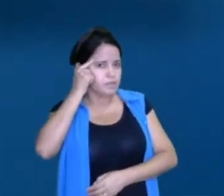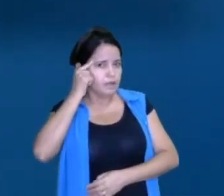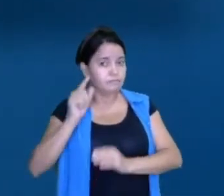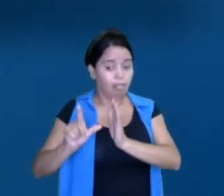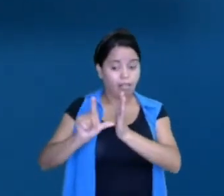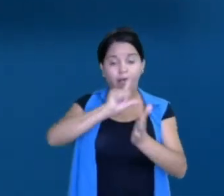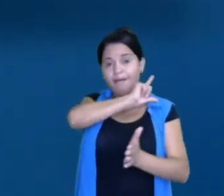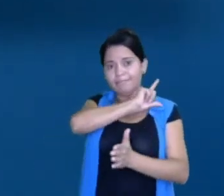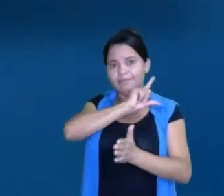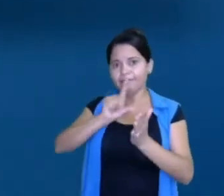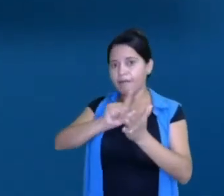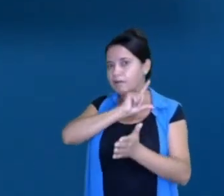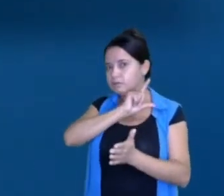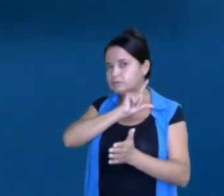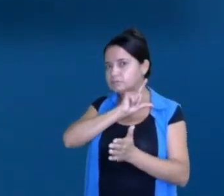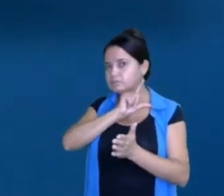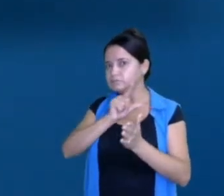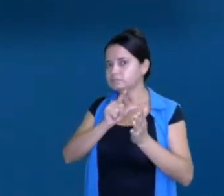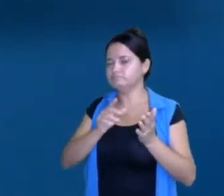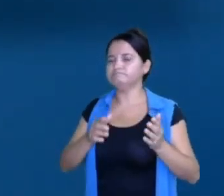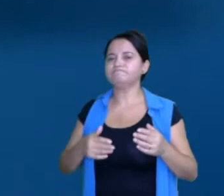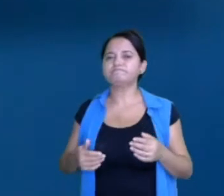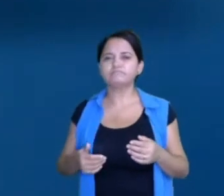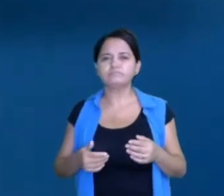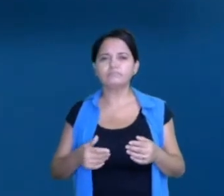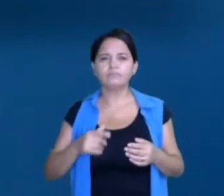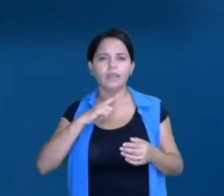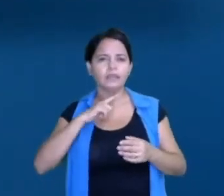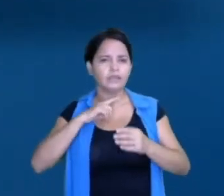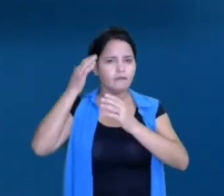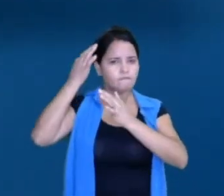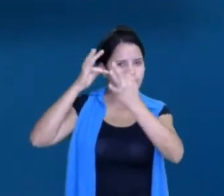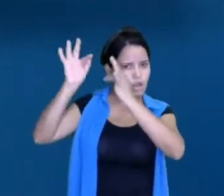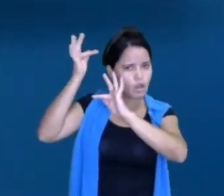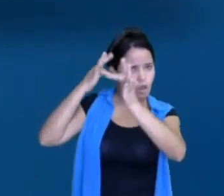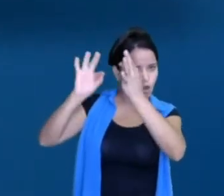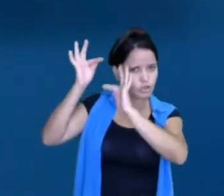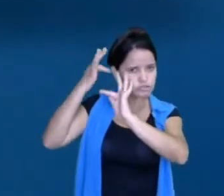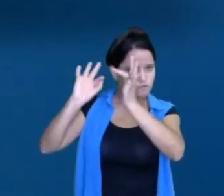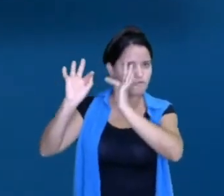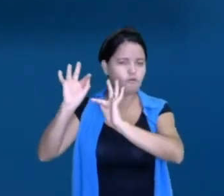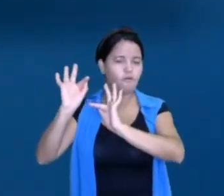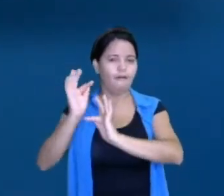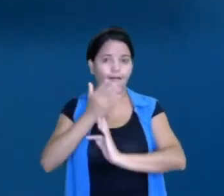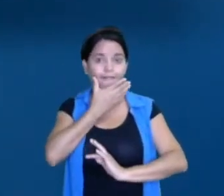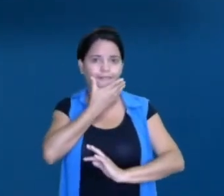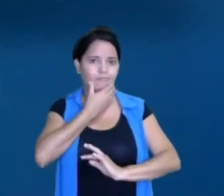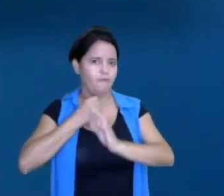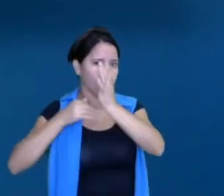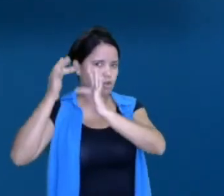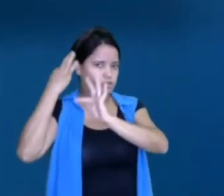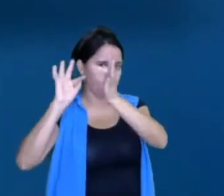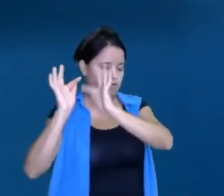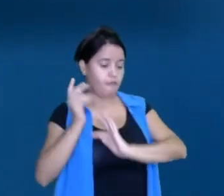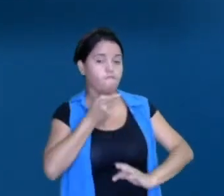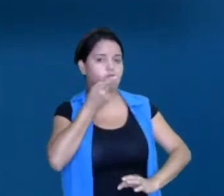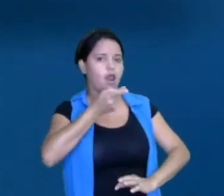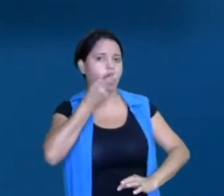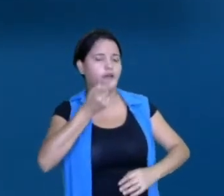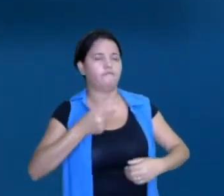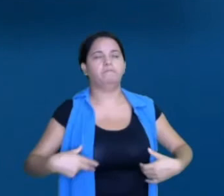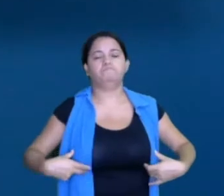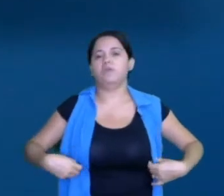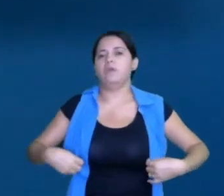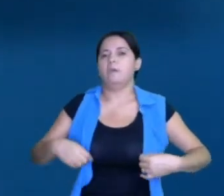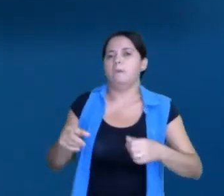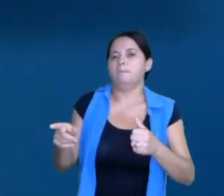filósofos com um direcionamento utópico, né? Eles diziam que não, primeiro